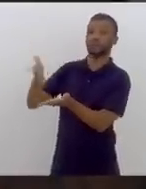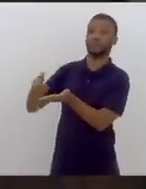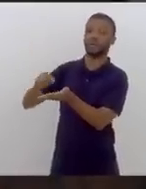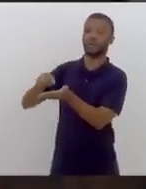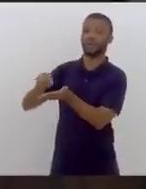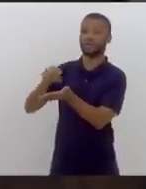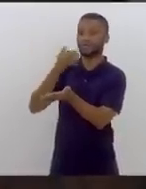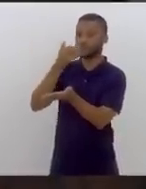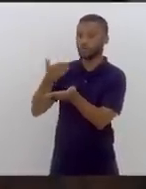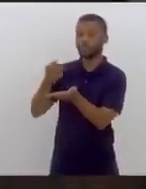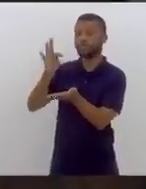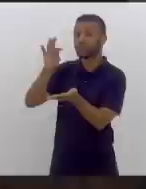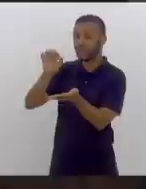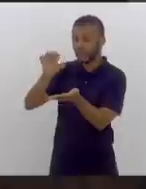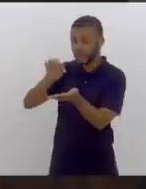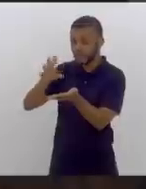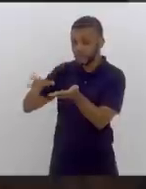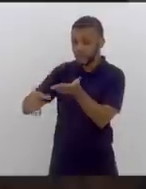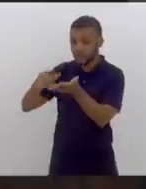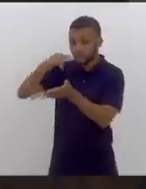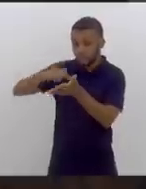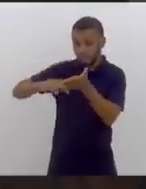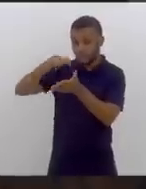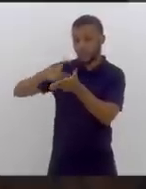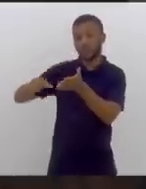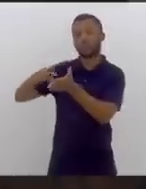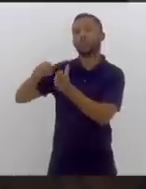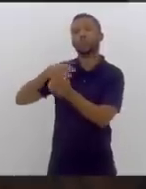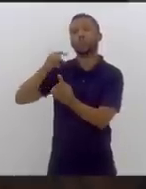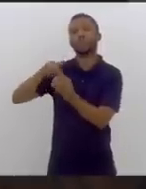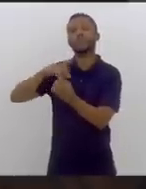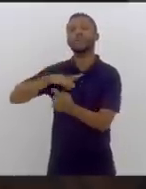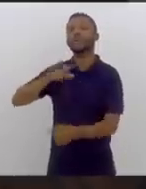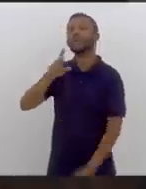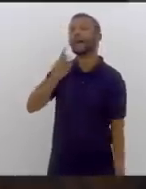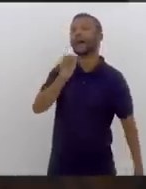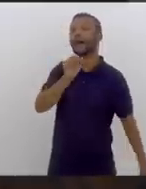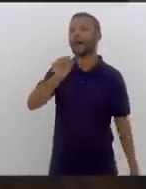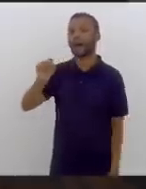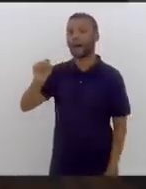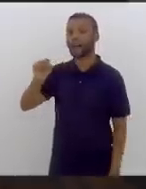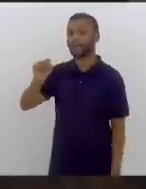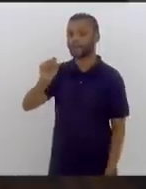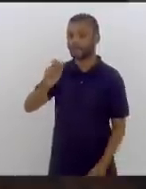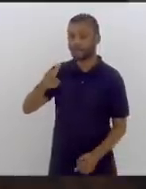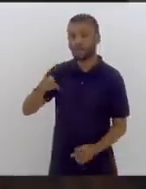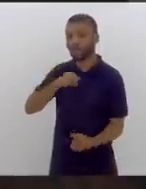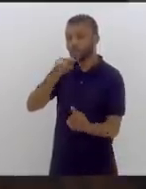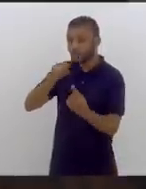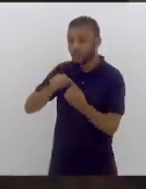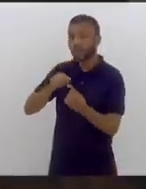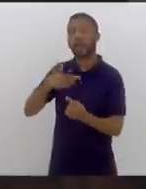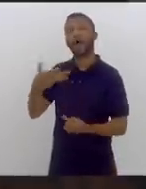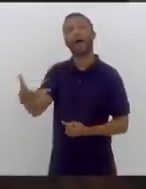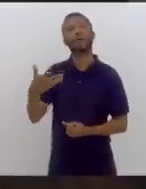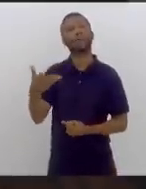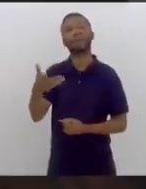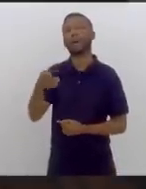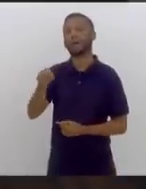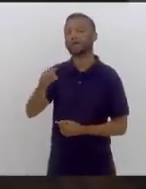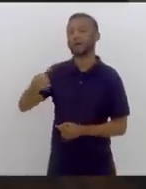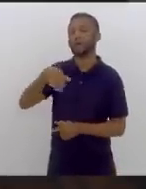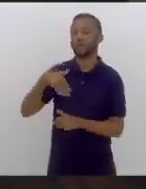aditivo para que fizesse raiz para dar agilidade a todo esse